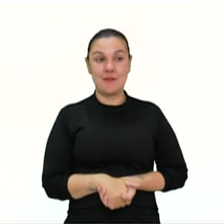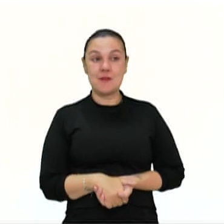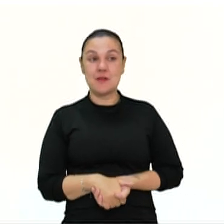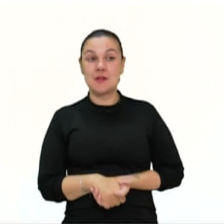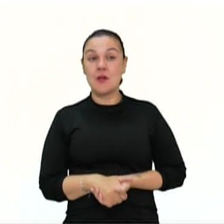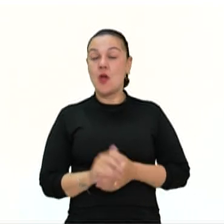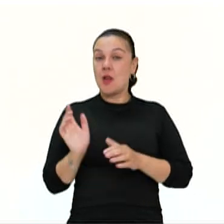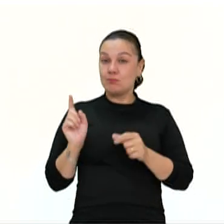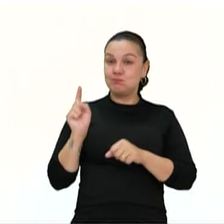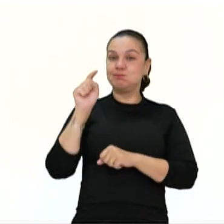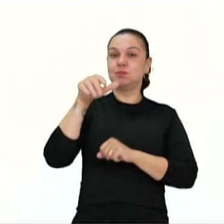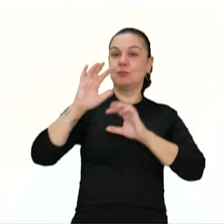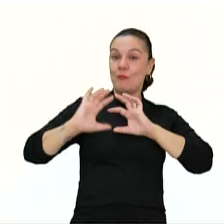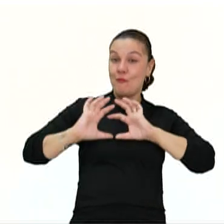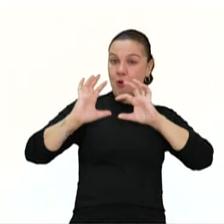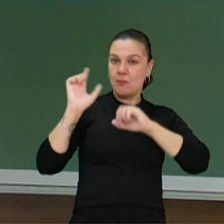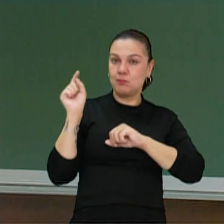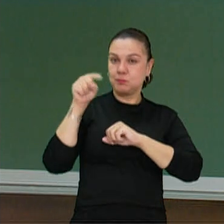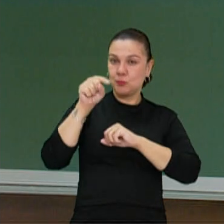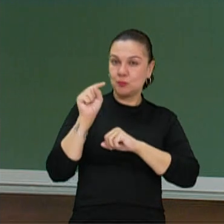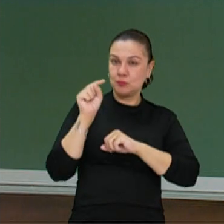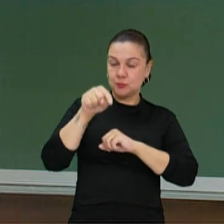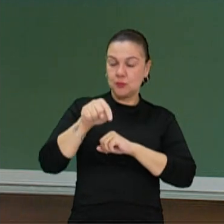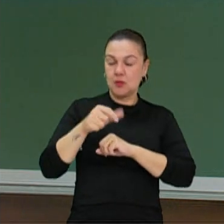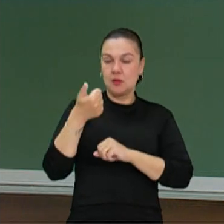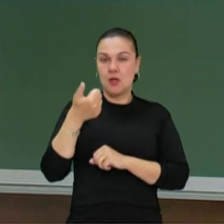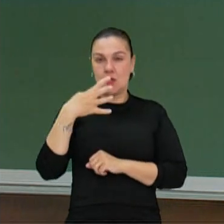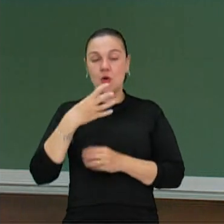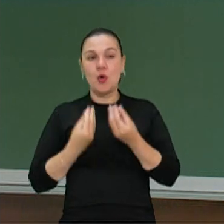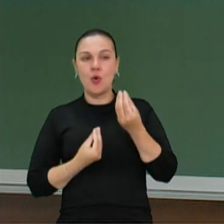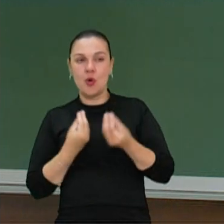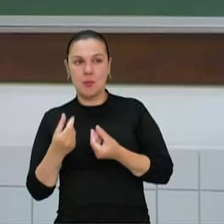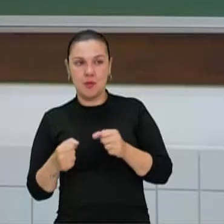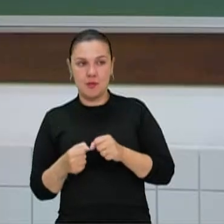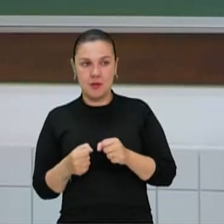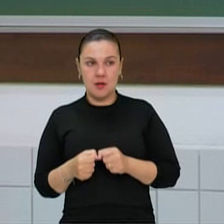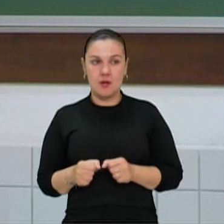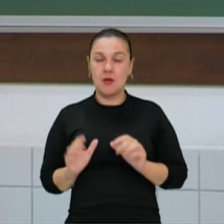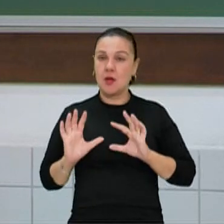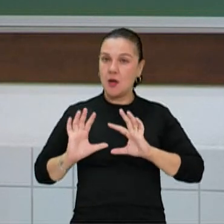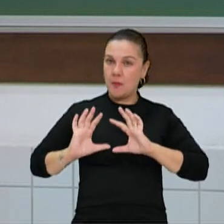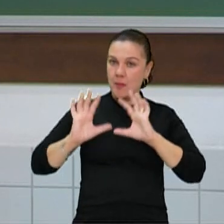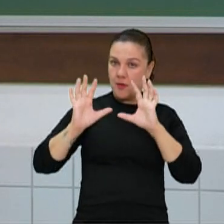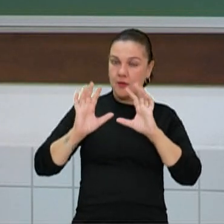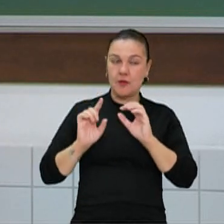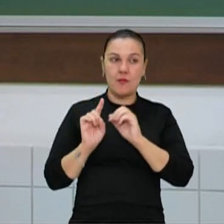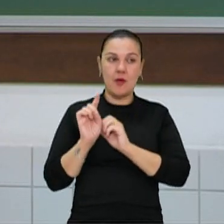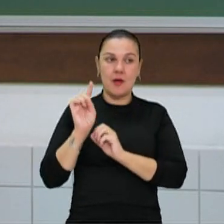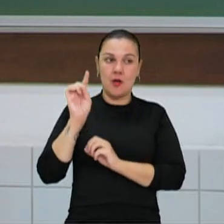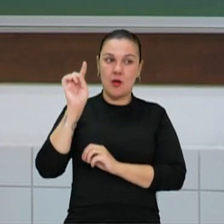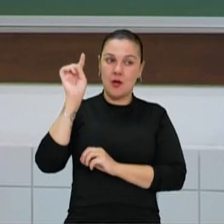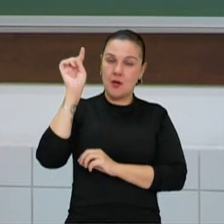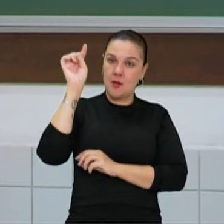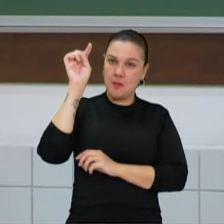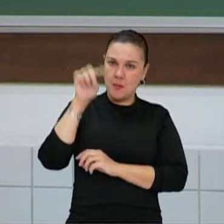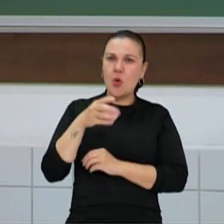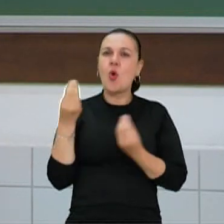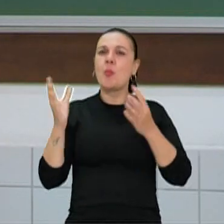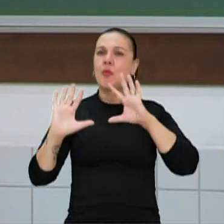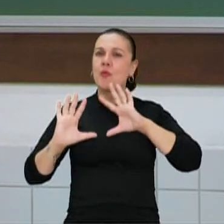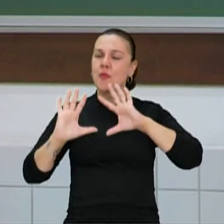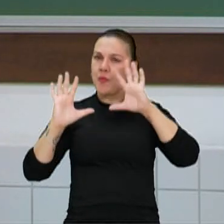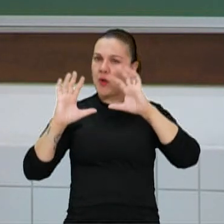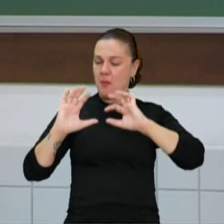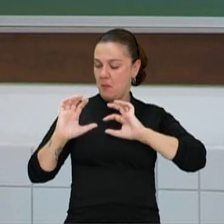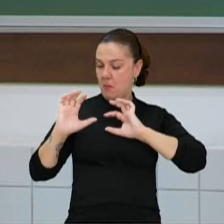de 14 pontos para o seu time. Quando que faz ponto em vôlei? Né? Vocês lembram, né? Quando você joga a tua bola